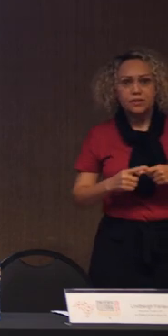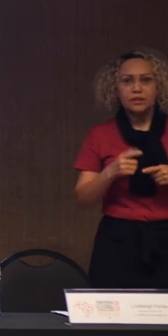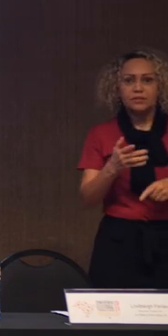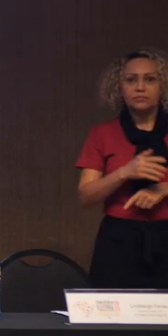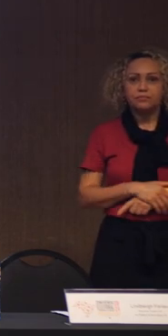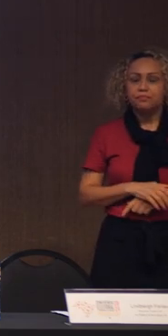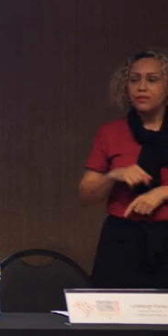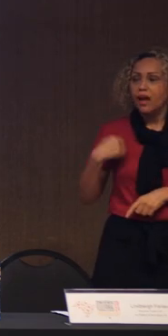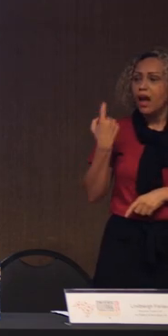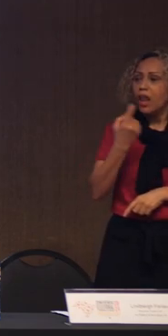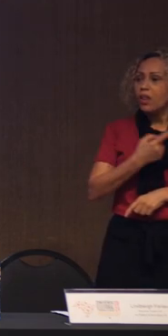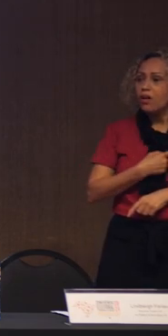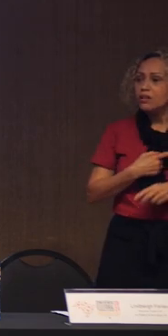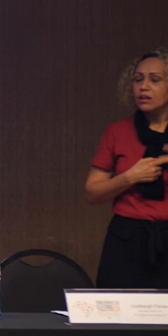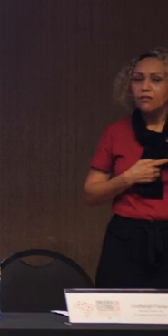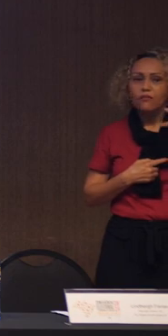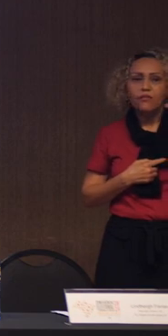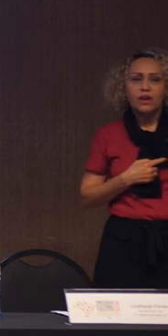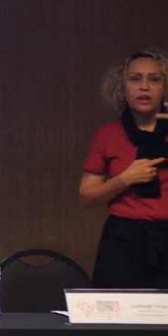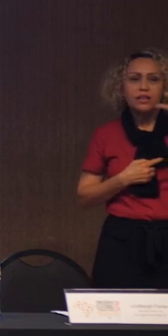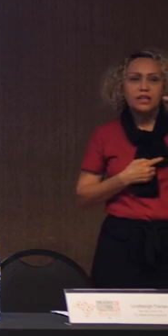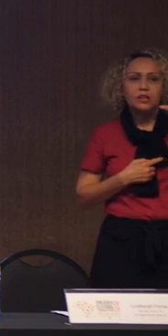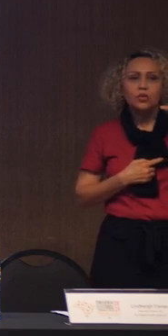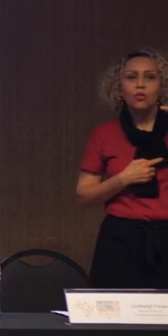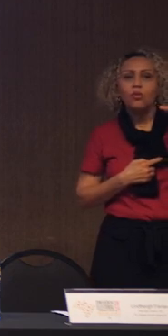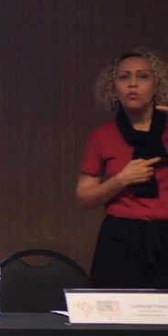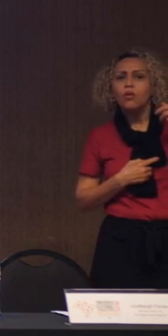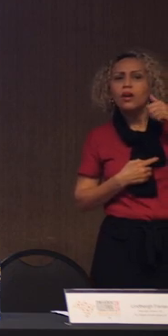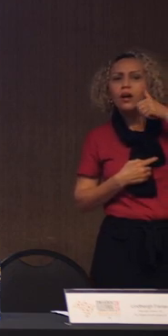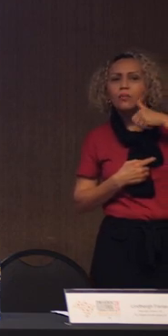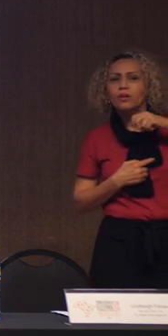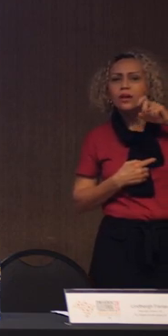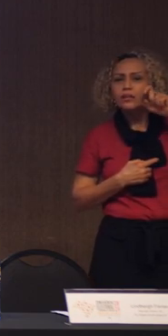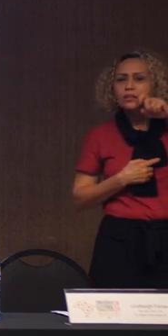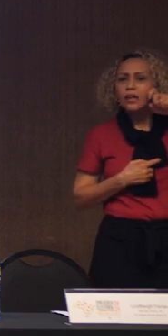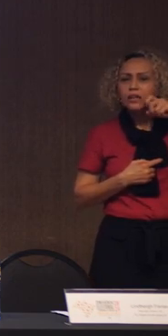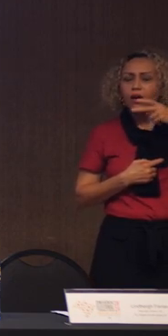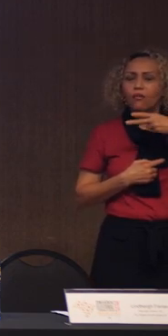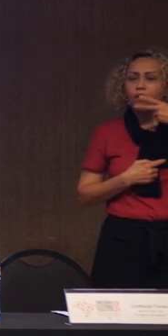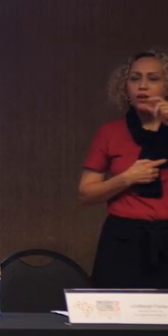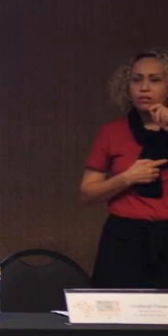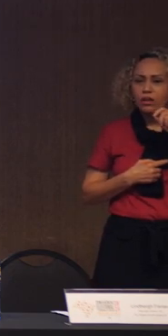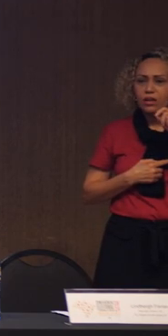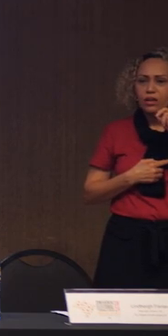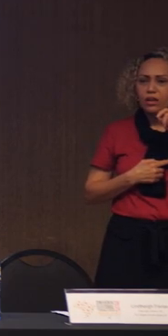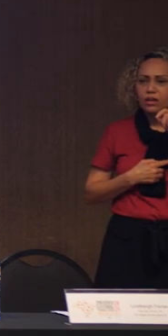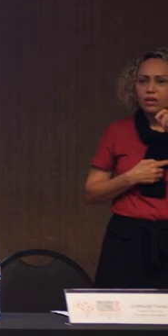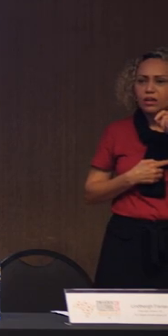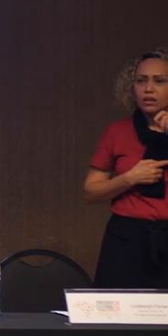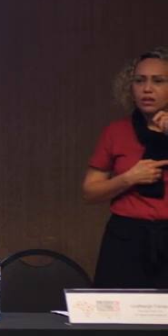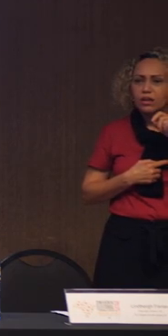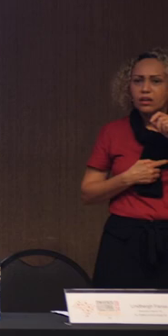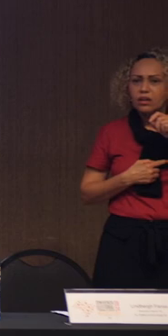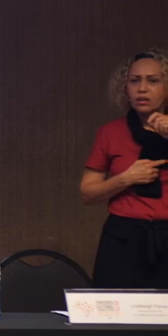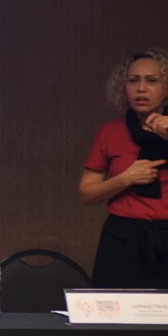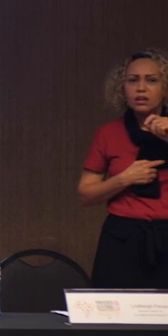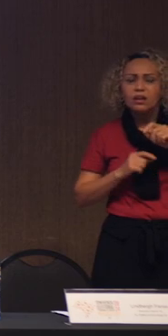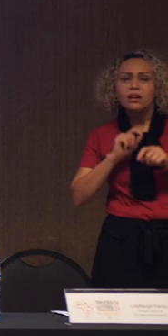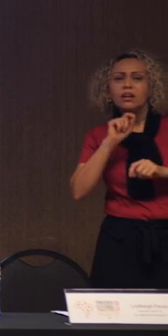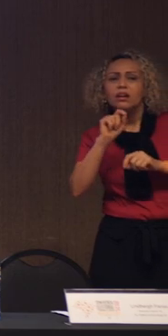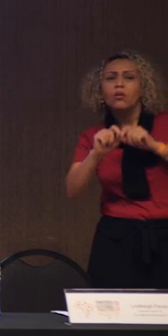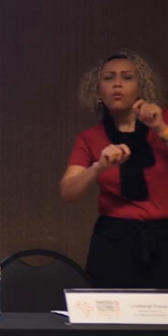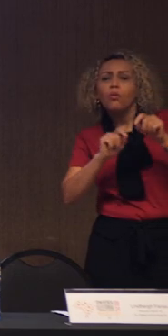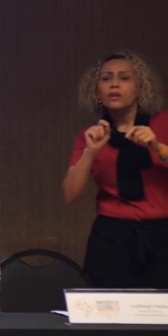de Natal falou isso aqui, enfim, você falou isso aqui. O que fazer para